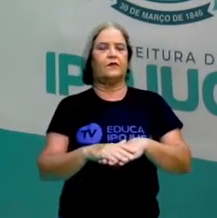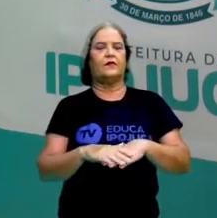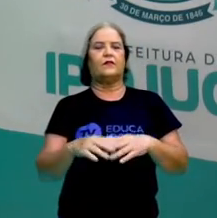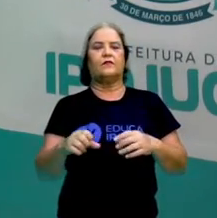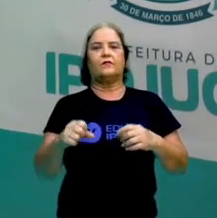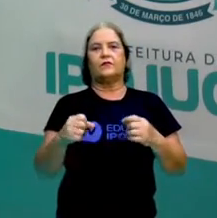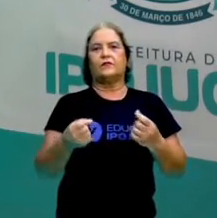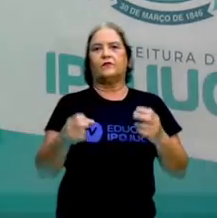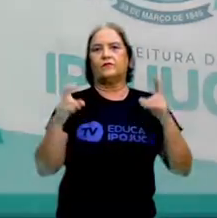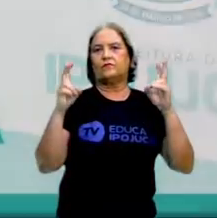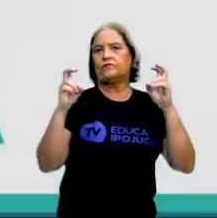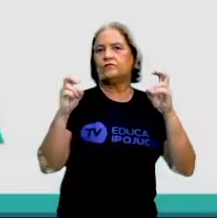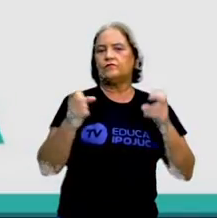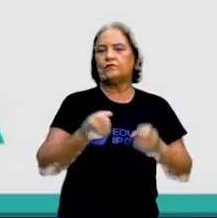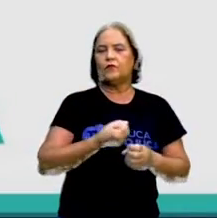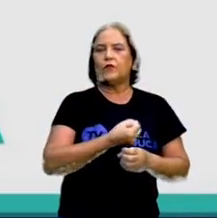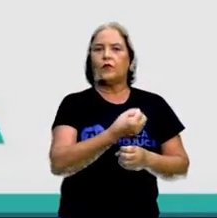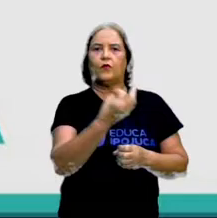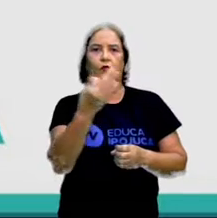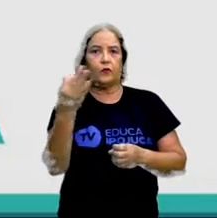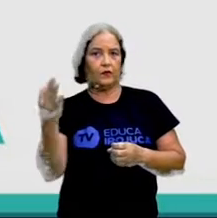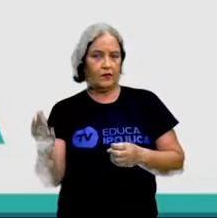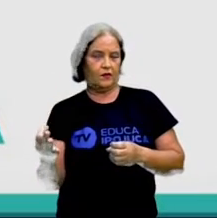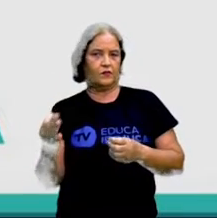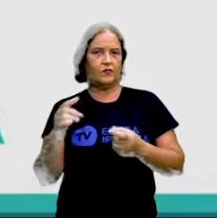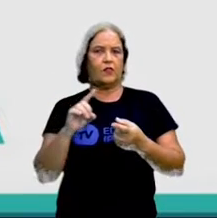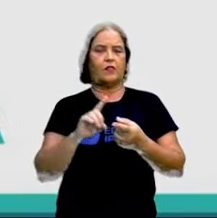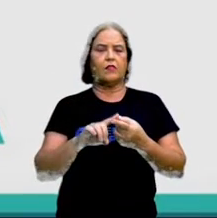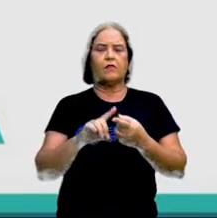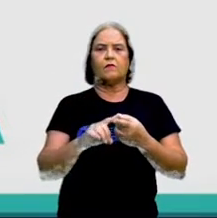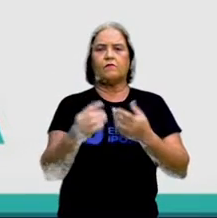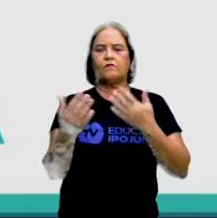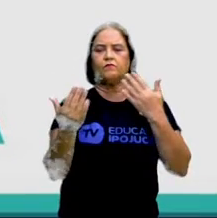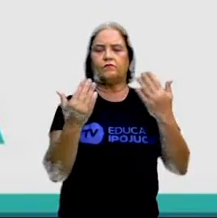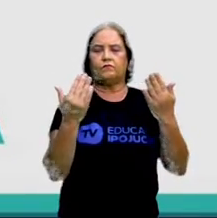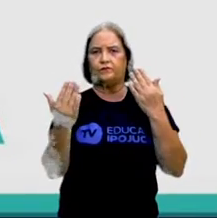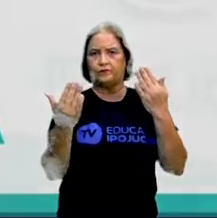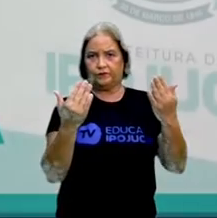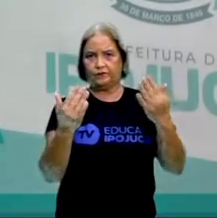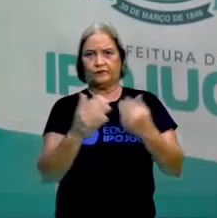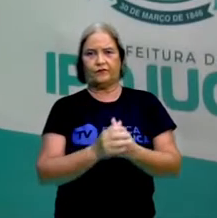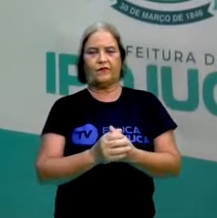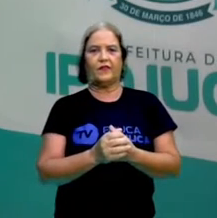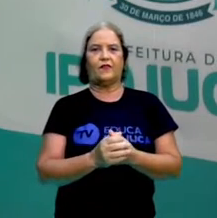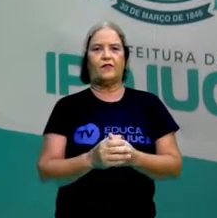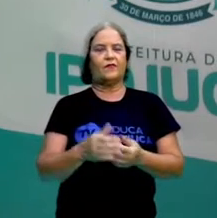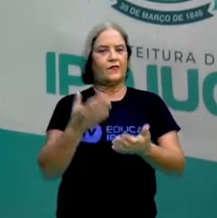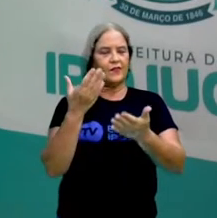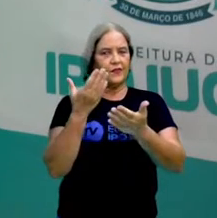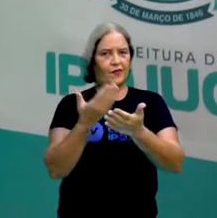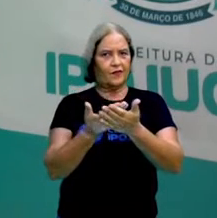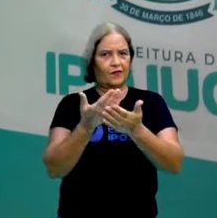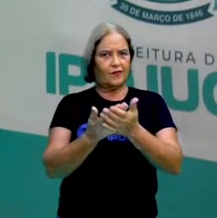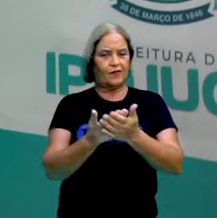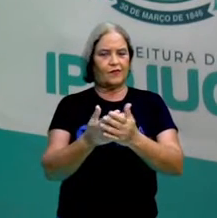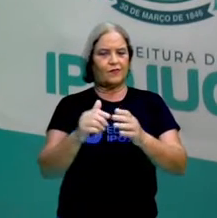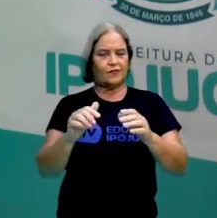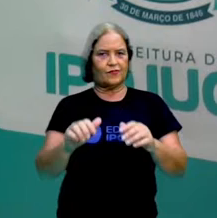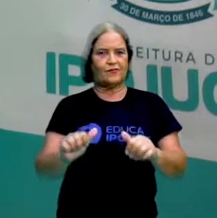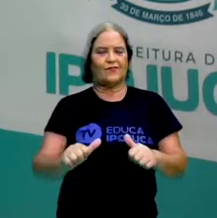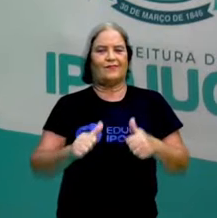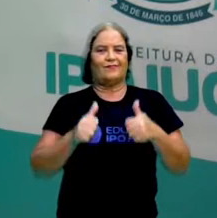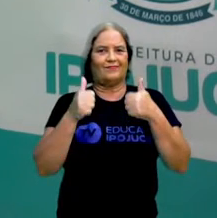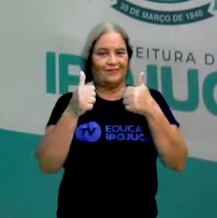falar sobre contagens e também comparações nossa aula hoje está